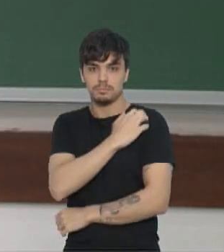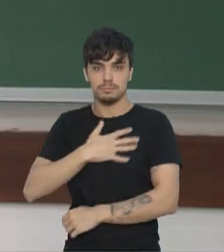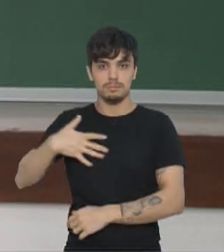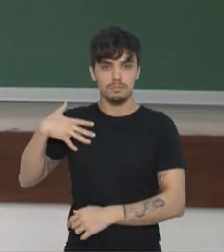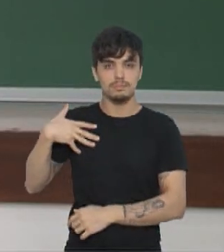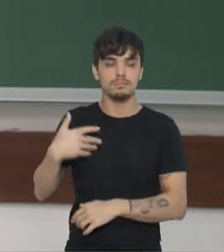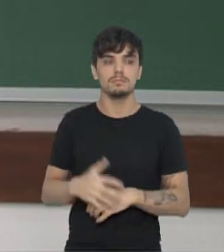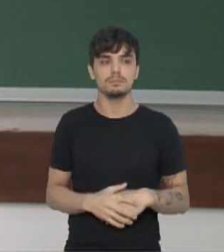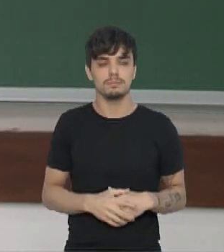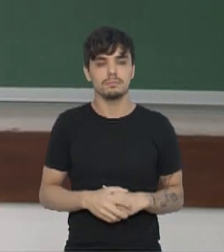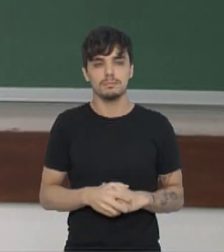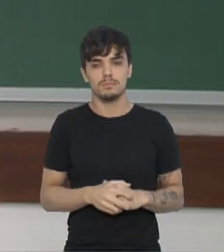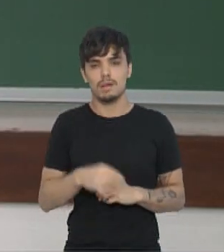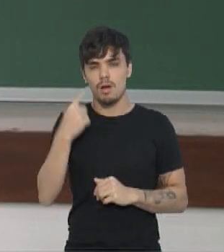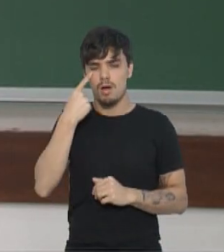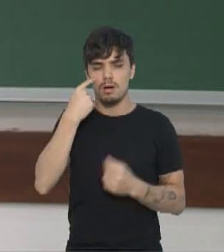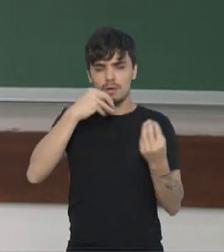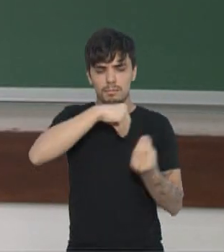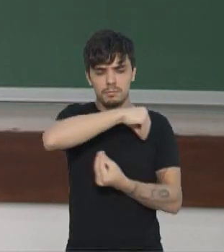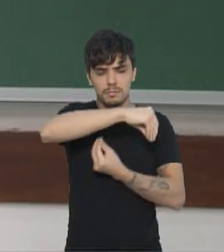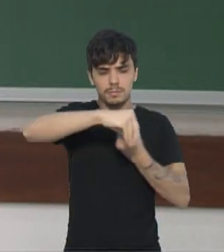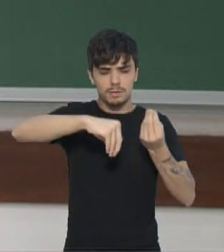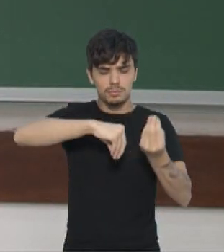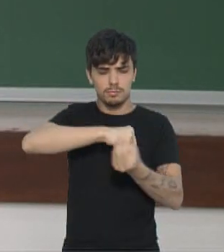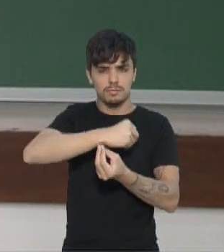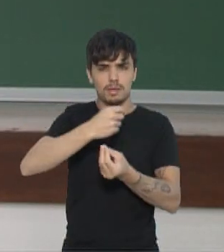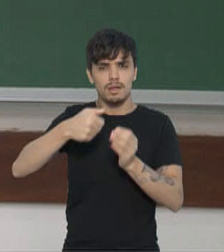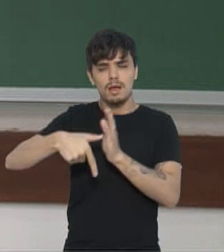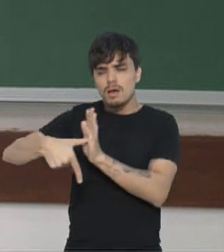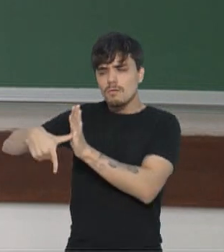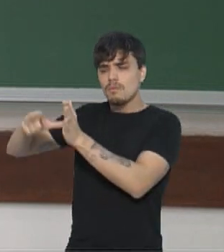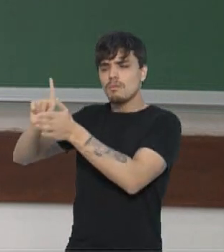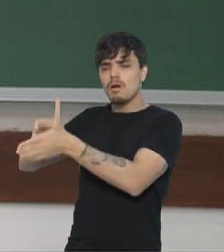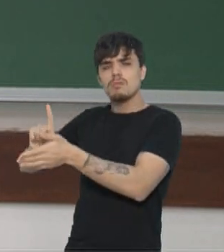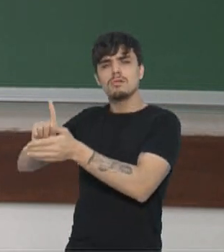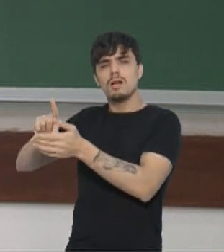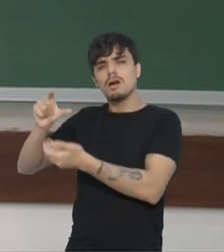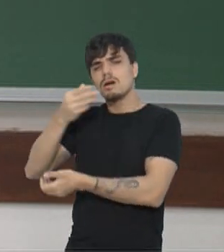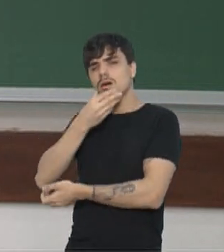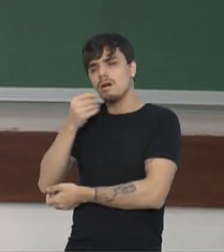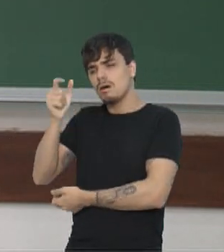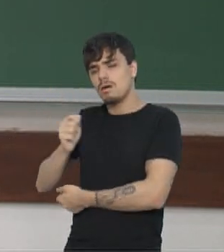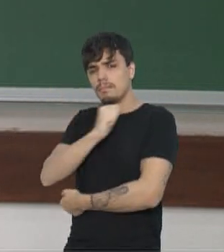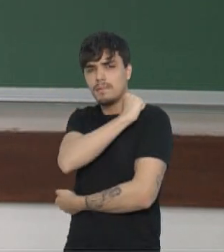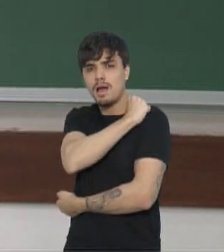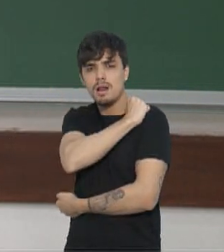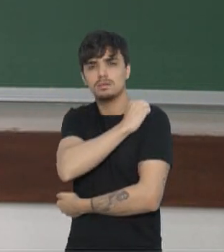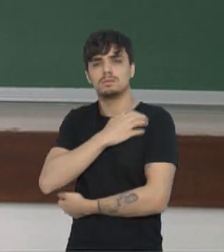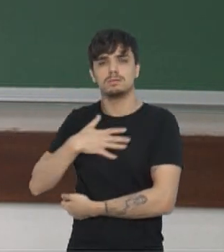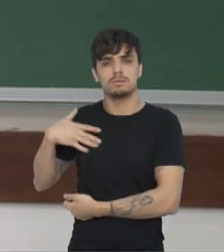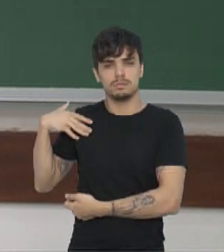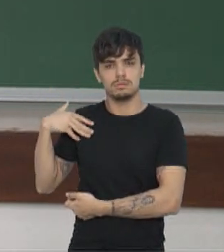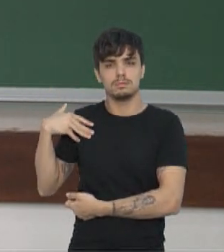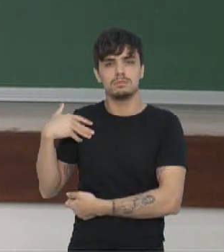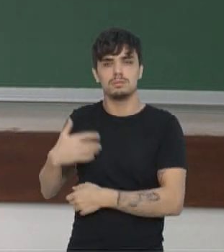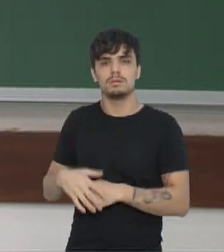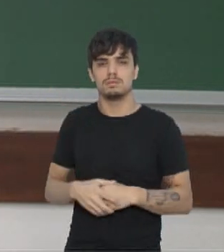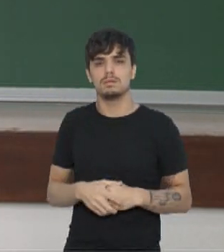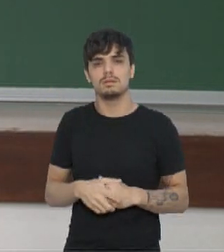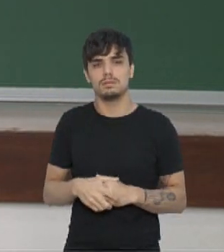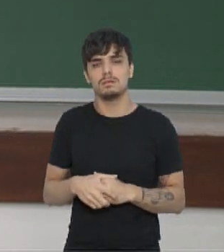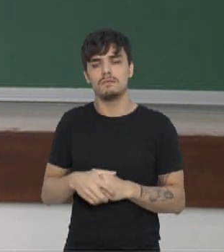está fazendo. Ele retorna lá do Aristóteles, da antiguidade grega, onde o Aristóteles fez